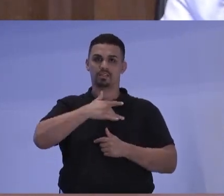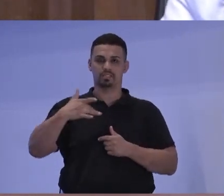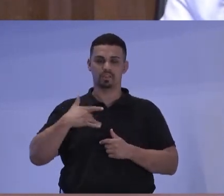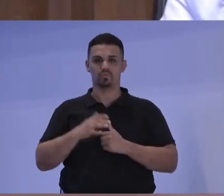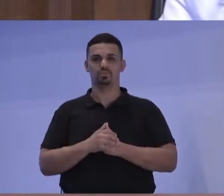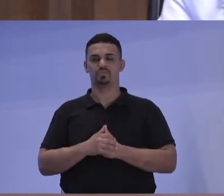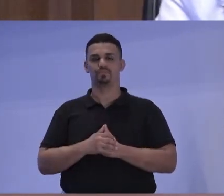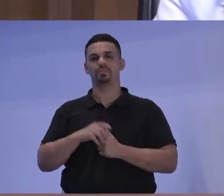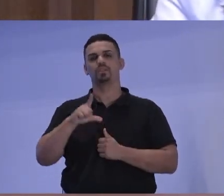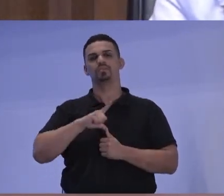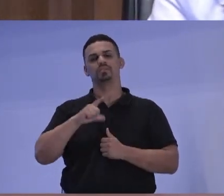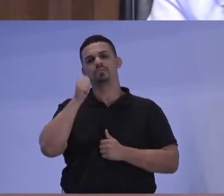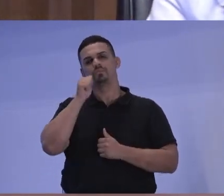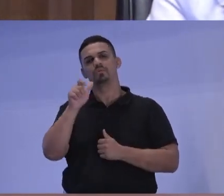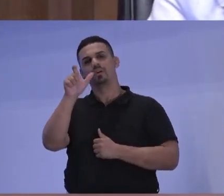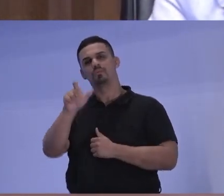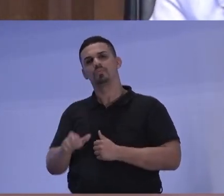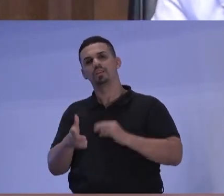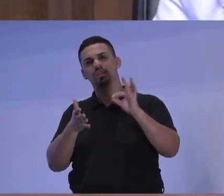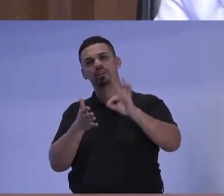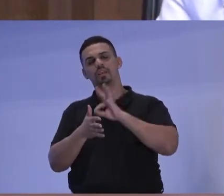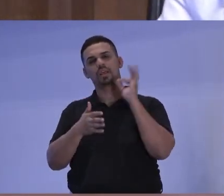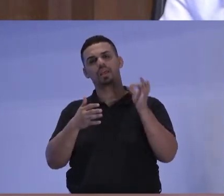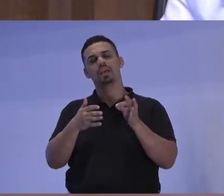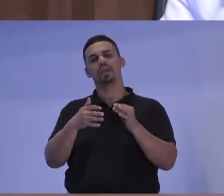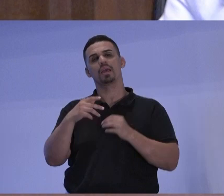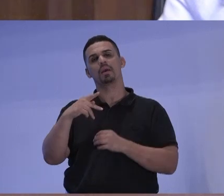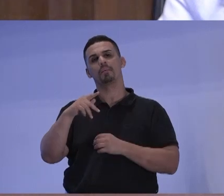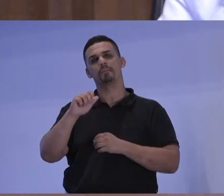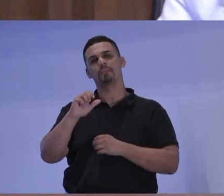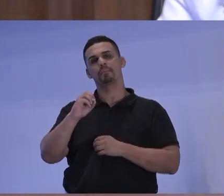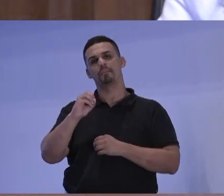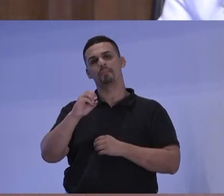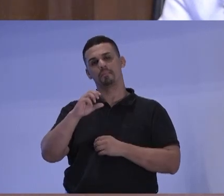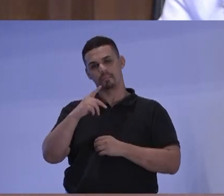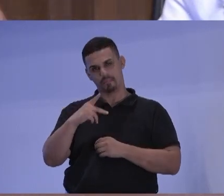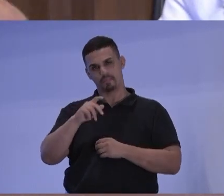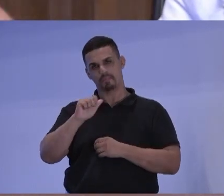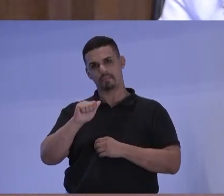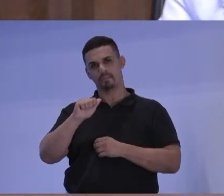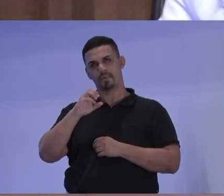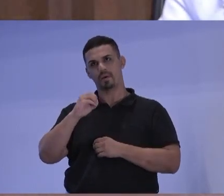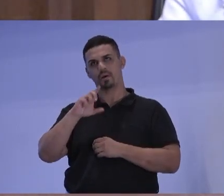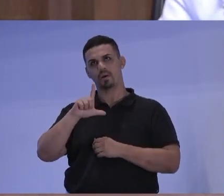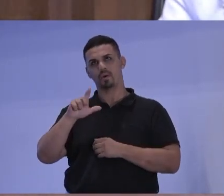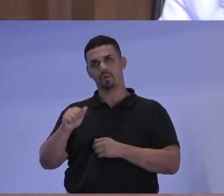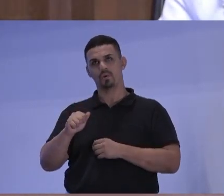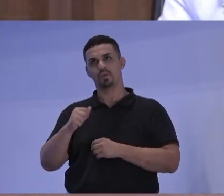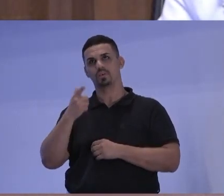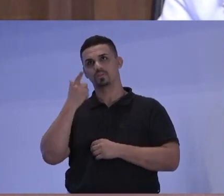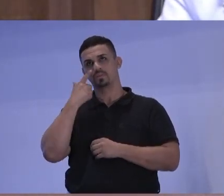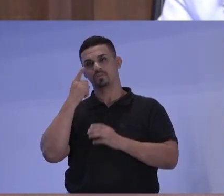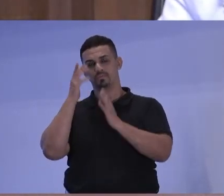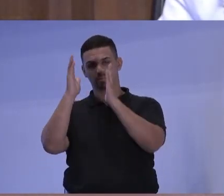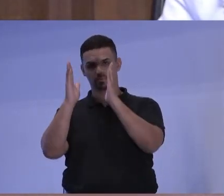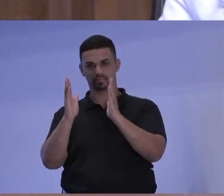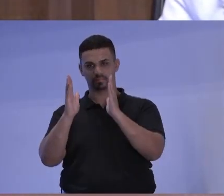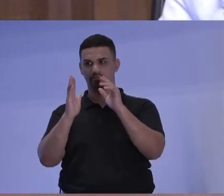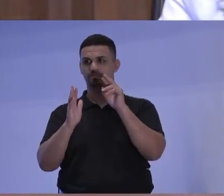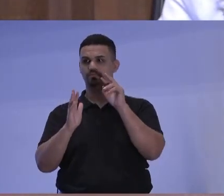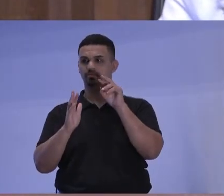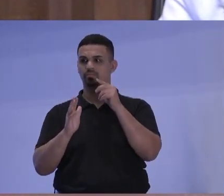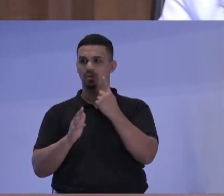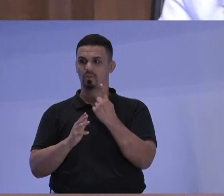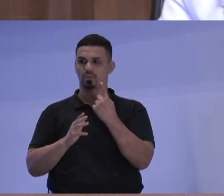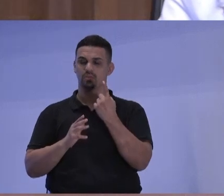inscreveu aqui, depois a gente vai fazer as considerações finais na mesa, só para eu ver aqui onde é. Espera aí, Paola, só um